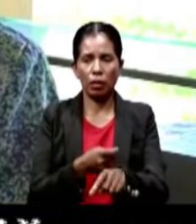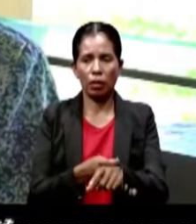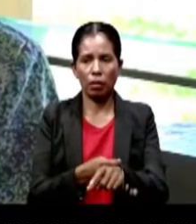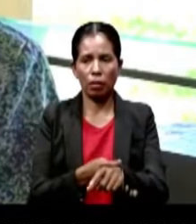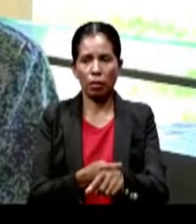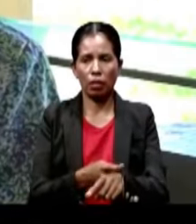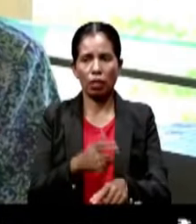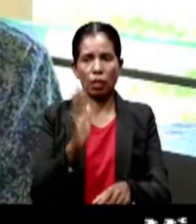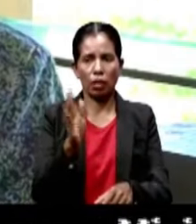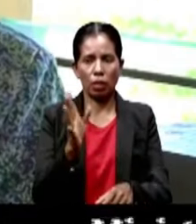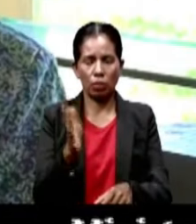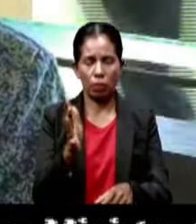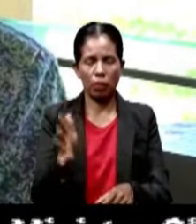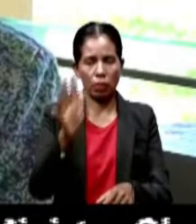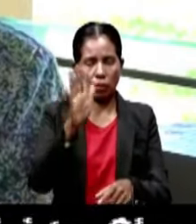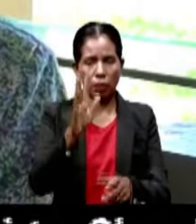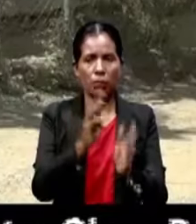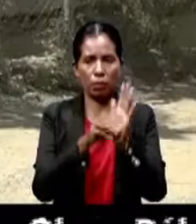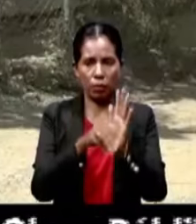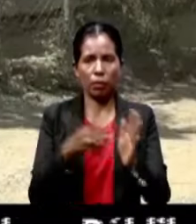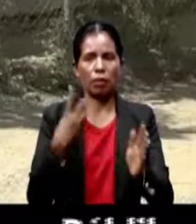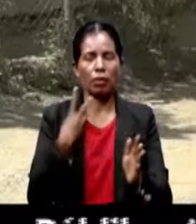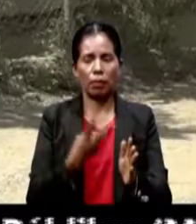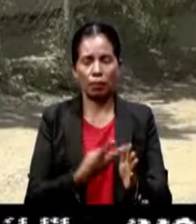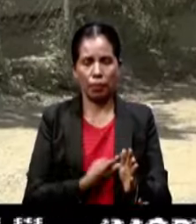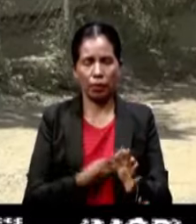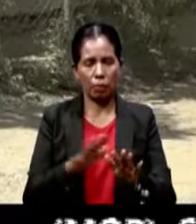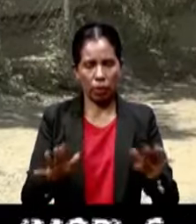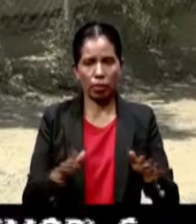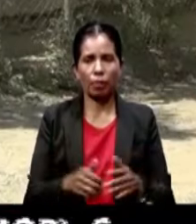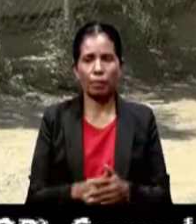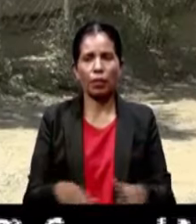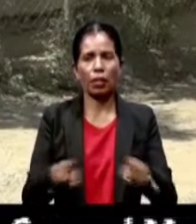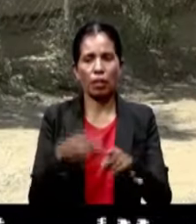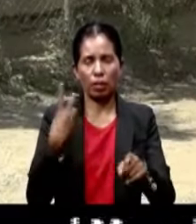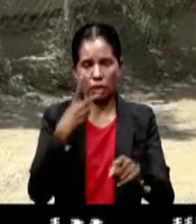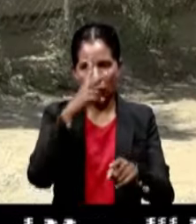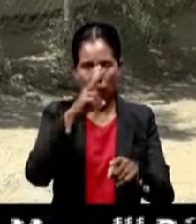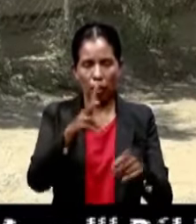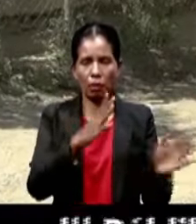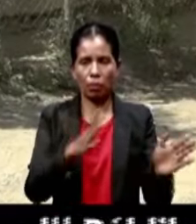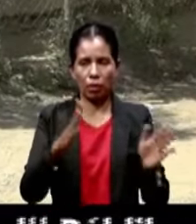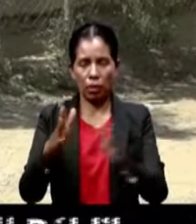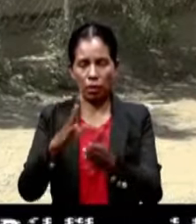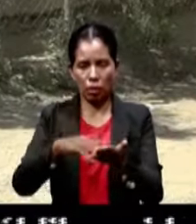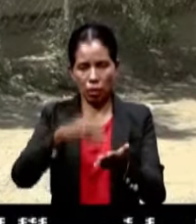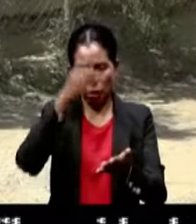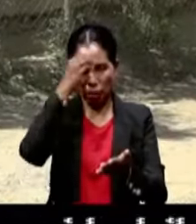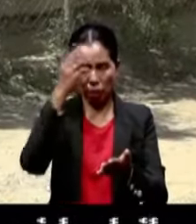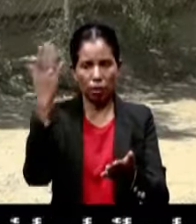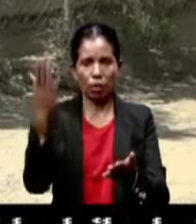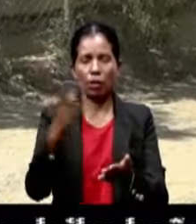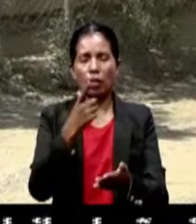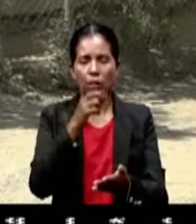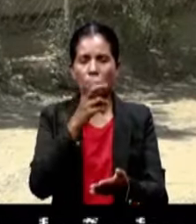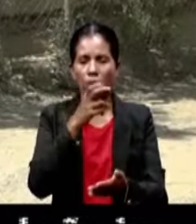50 minutos na frente vai me lá to também ir lá barra circuito com. Hanesan hoje ele está acompanhando o processo de ensino-aprendizagem língua